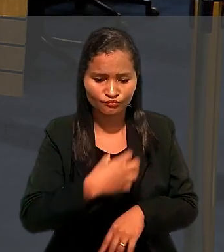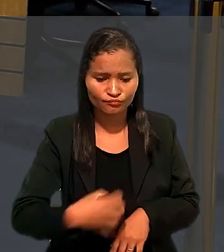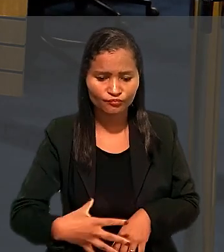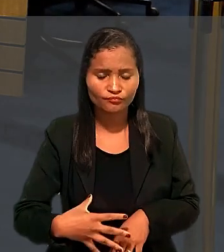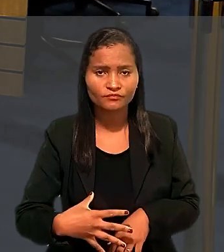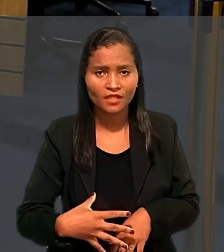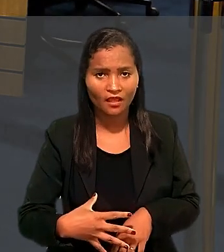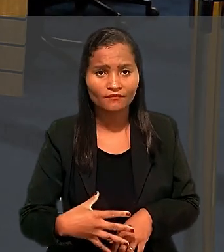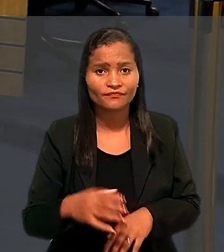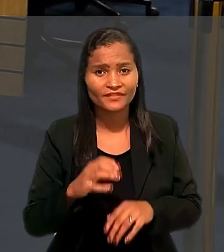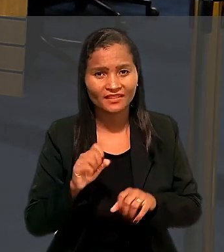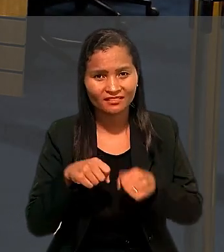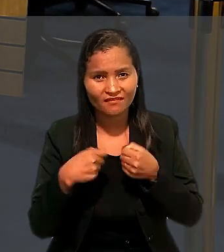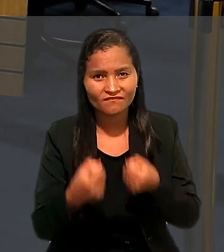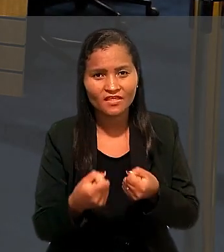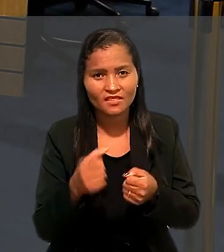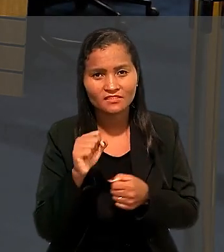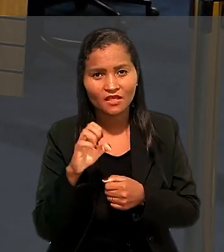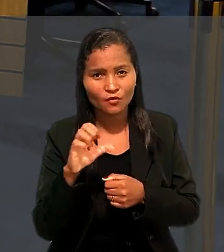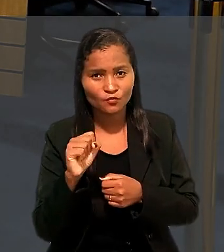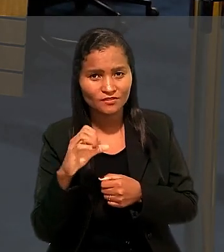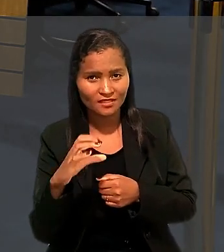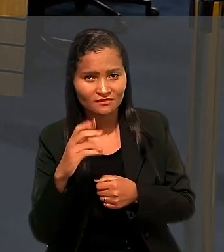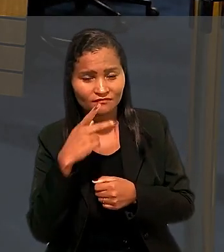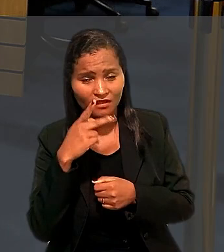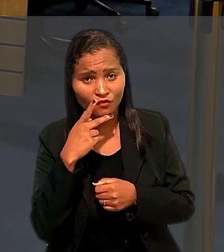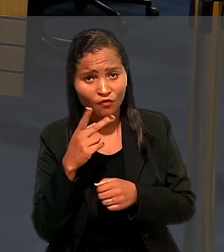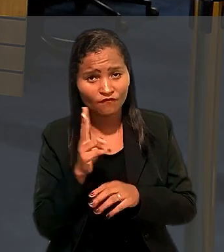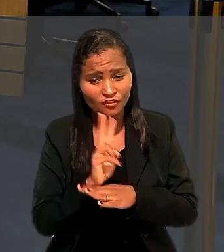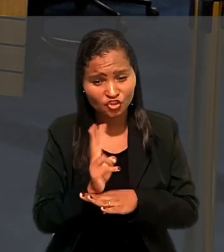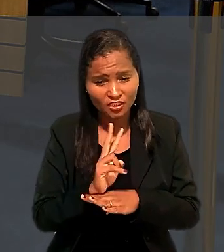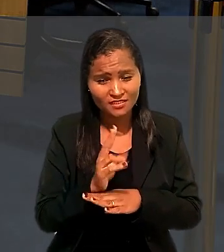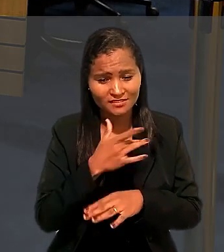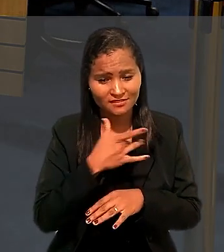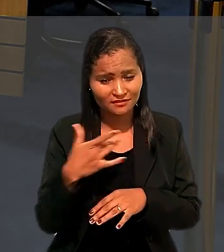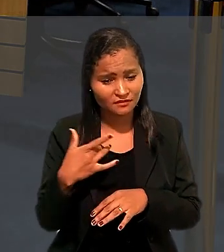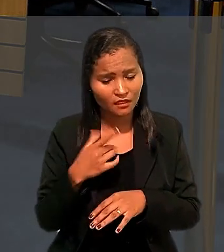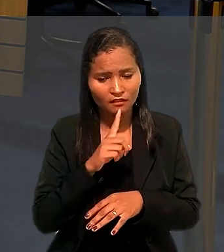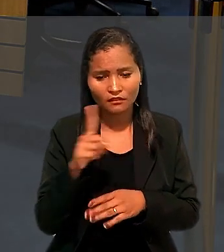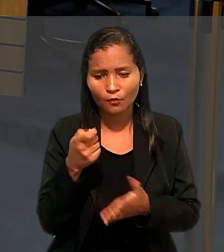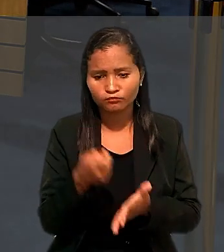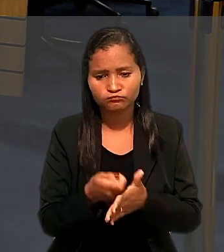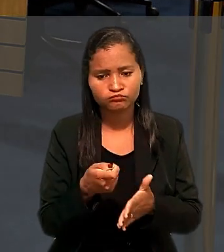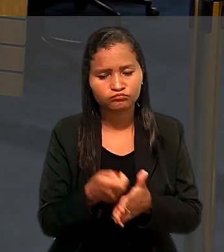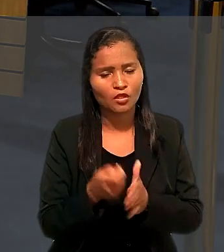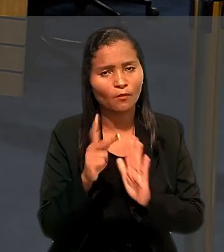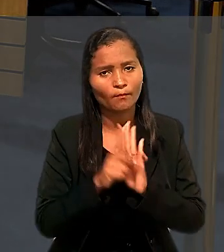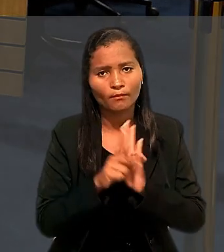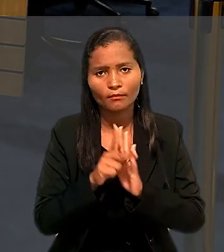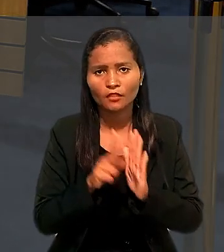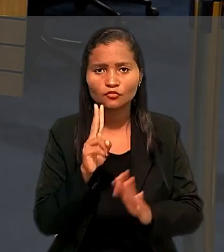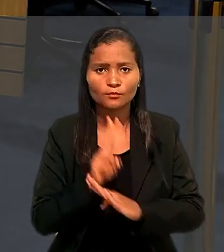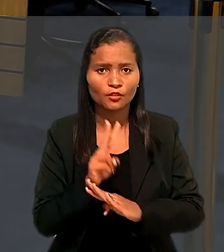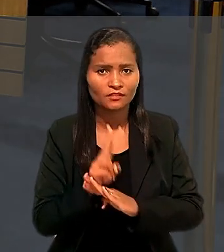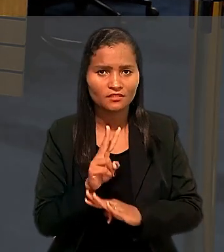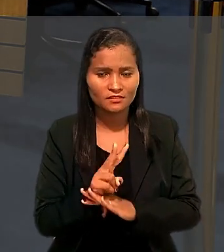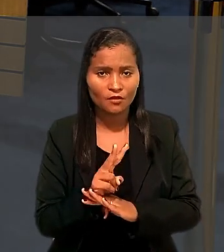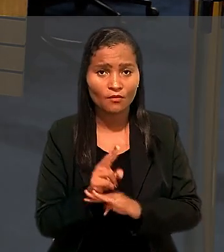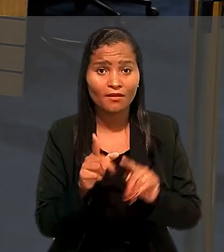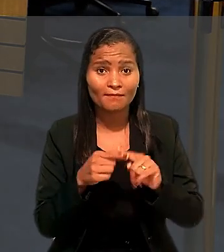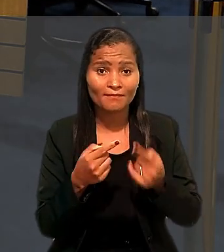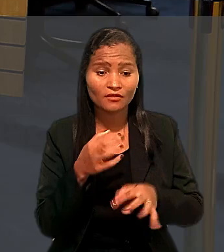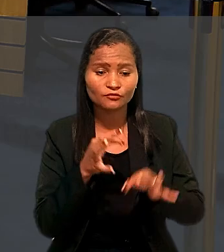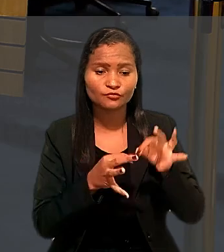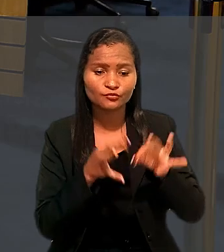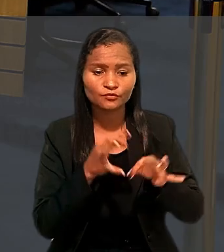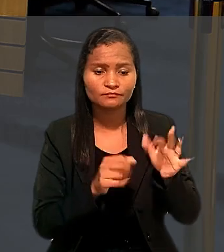Radiológica. Em defesa, o SESC sustentou que a vigilância sanitária da cidade não exigia o plano de proteção radiológica,